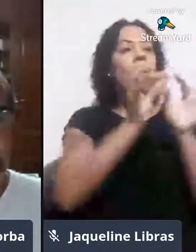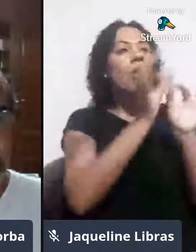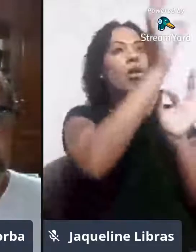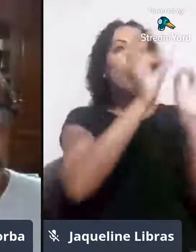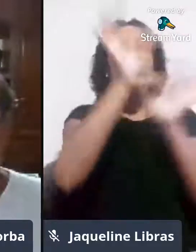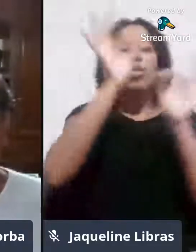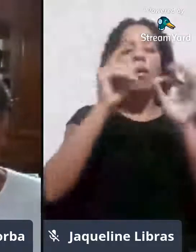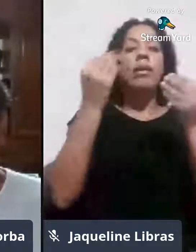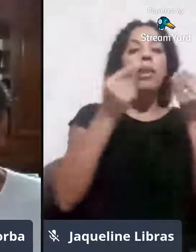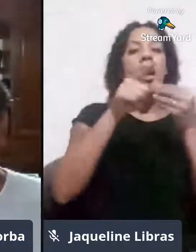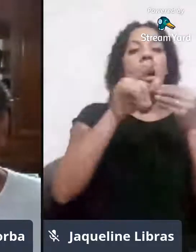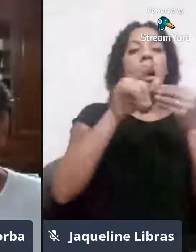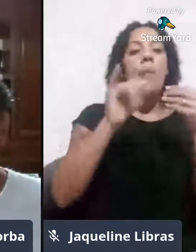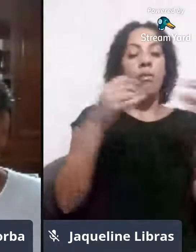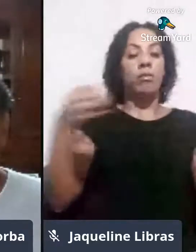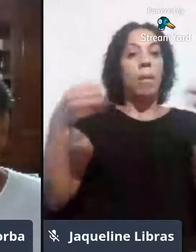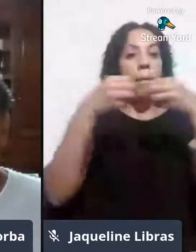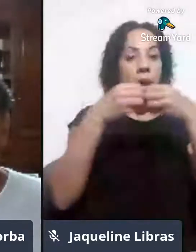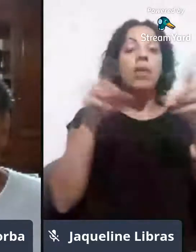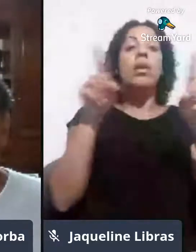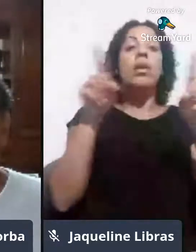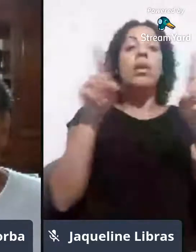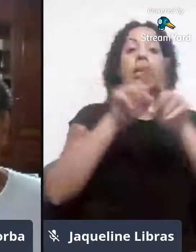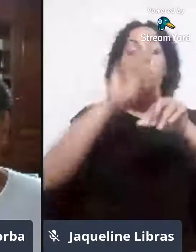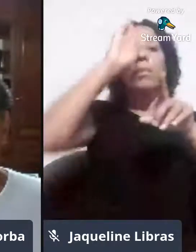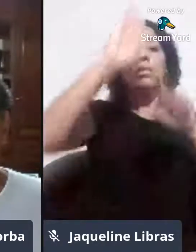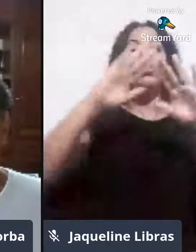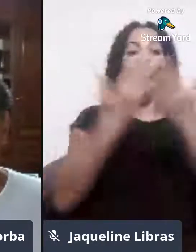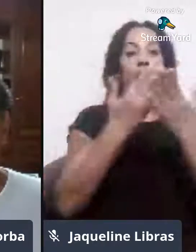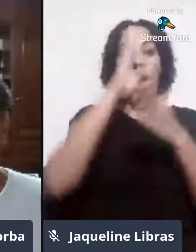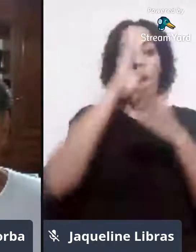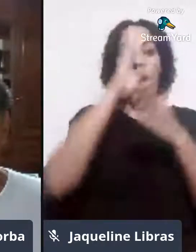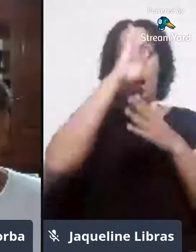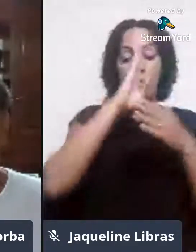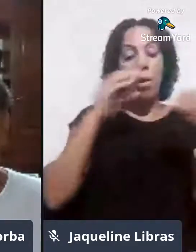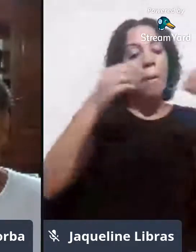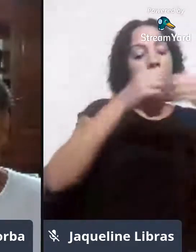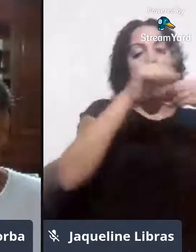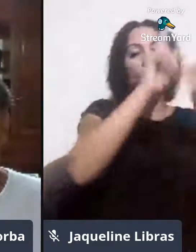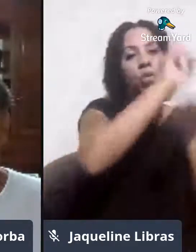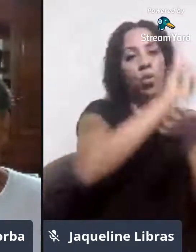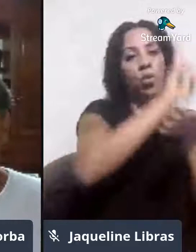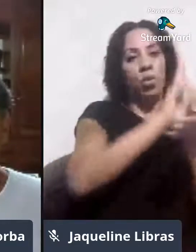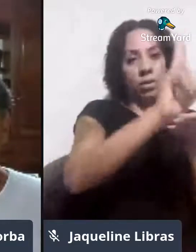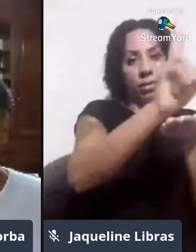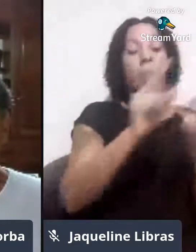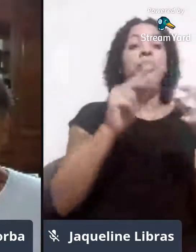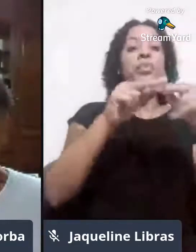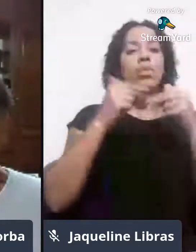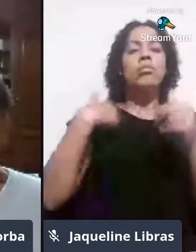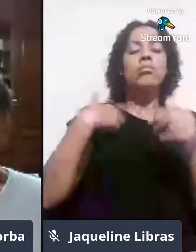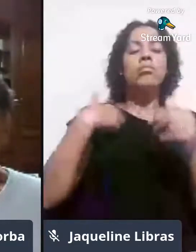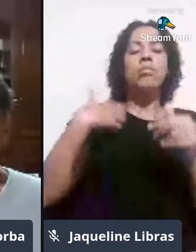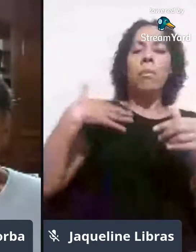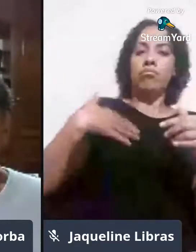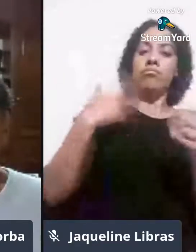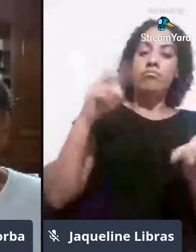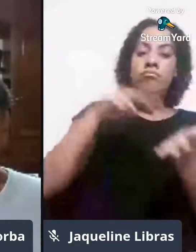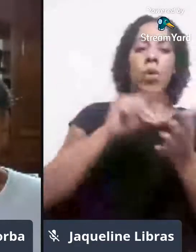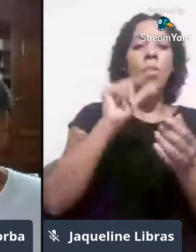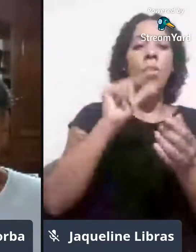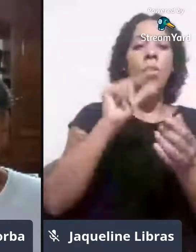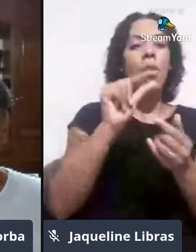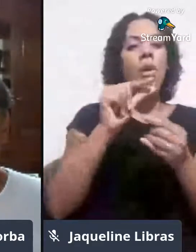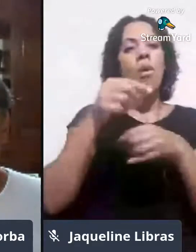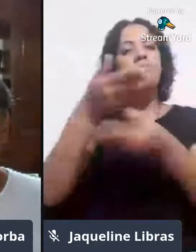em especial, a escola pública da universidade. Então, é um prazer poder compartilhar um pouco aqui de tudo que